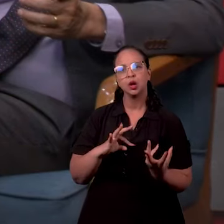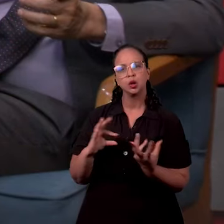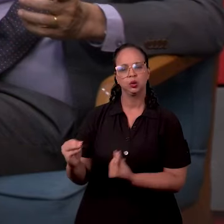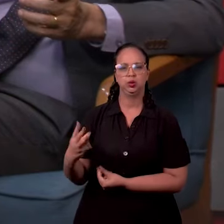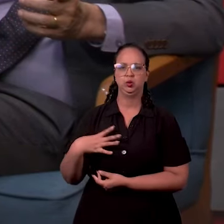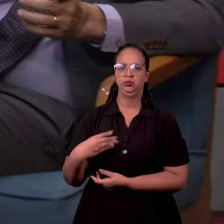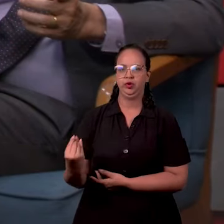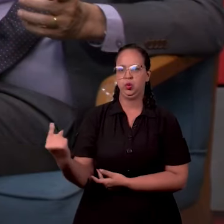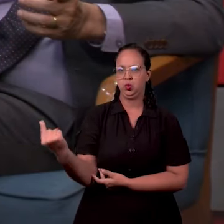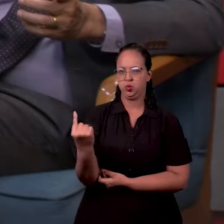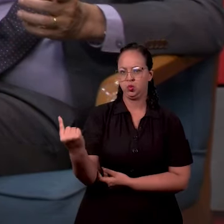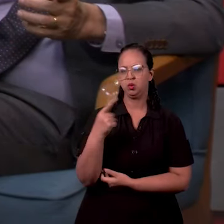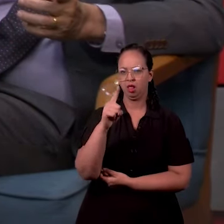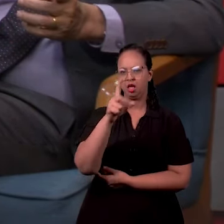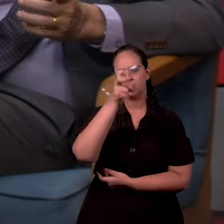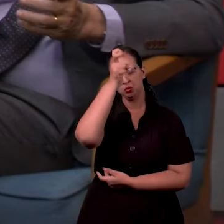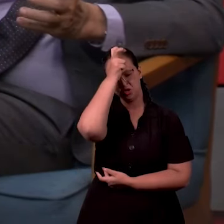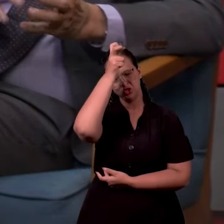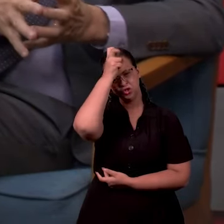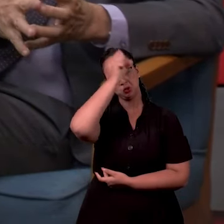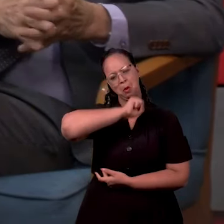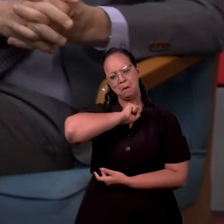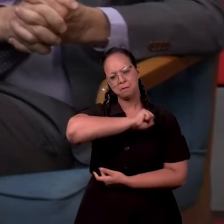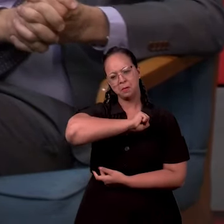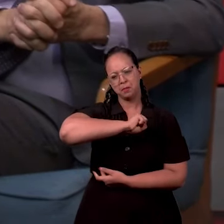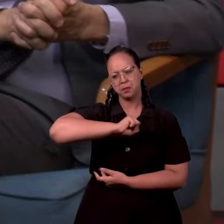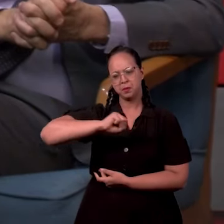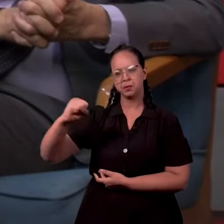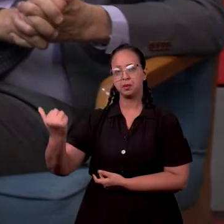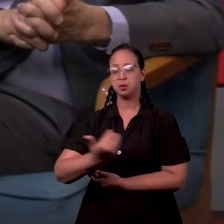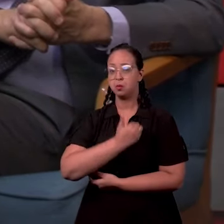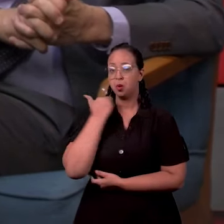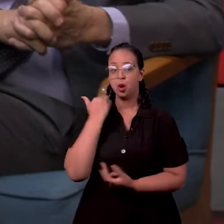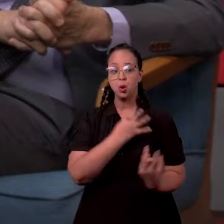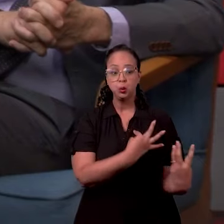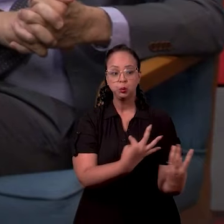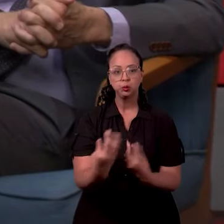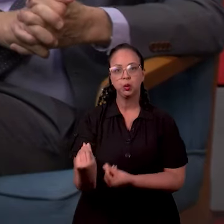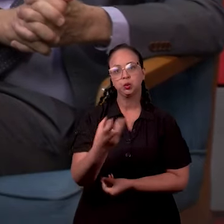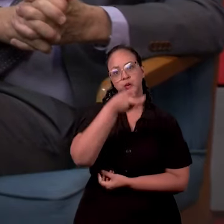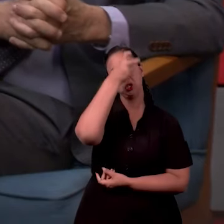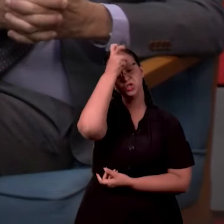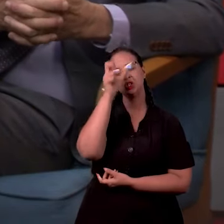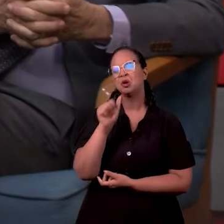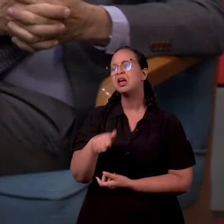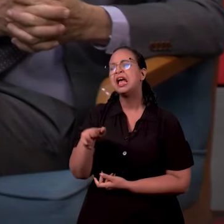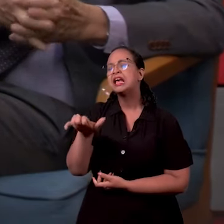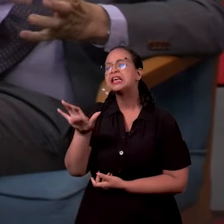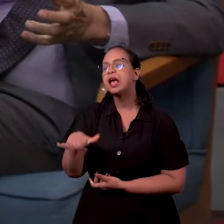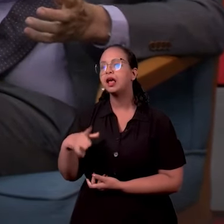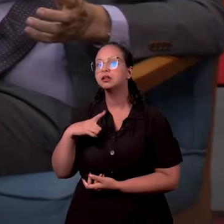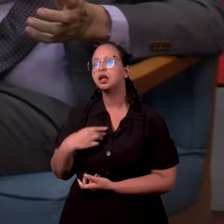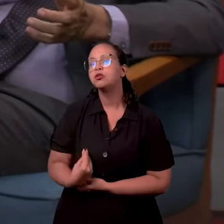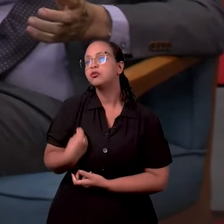Todo o primogênito do Egito morreu durante a praga da morte dos primogênitos. Só quem não